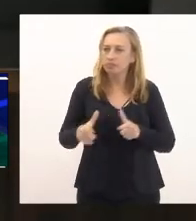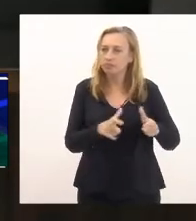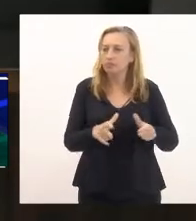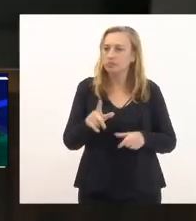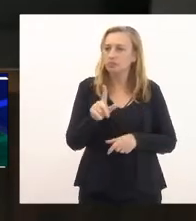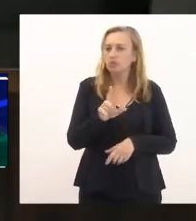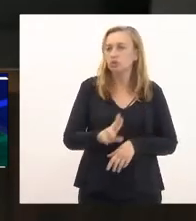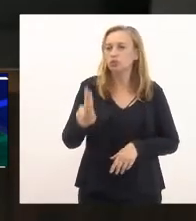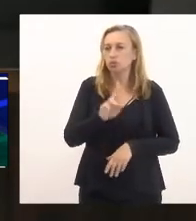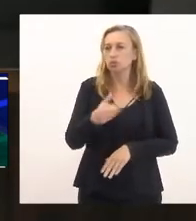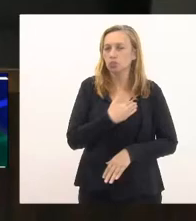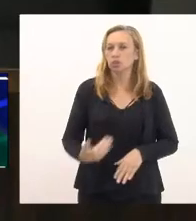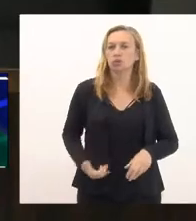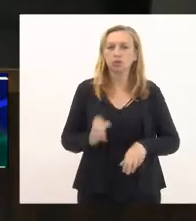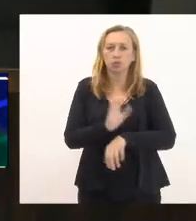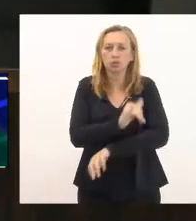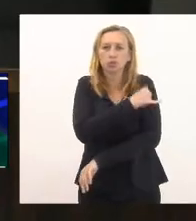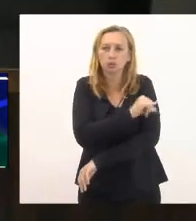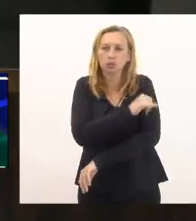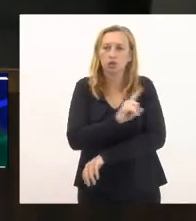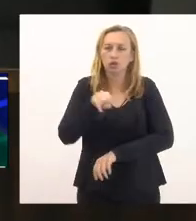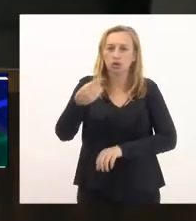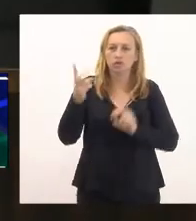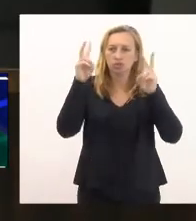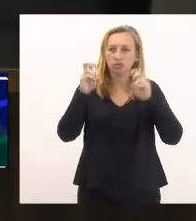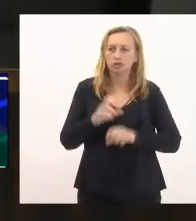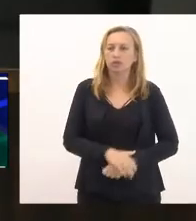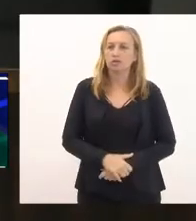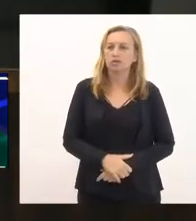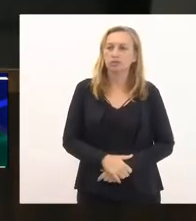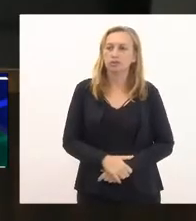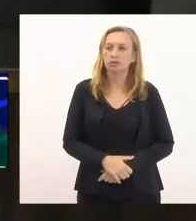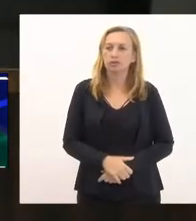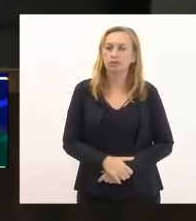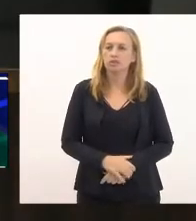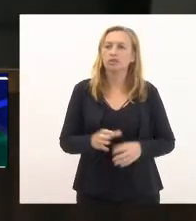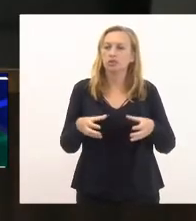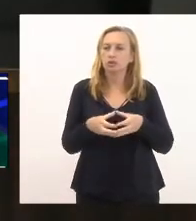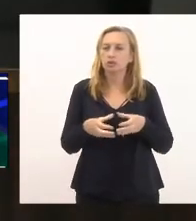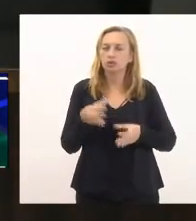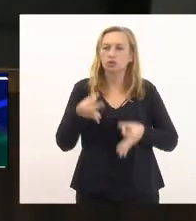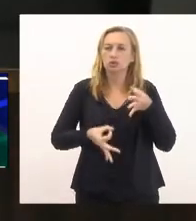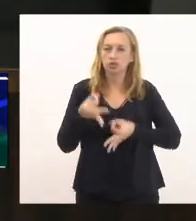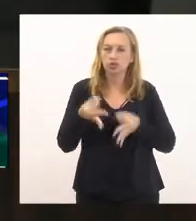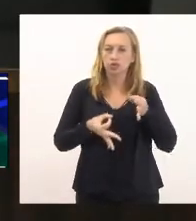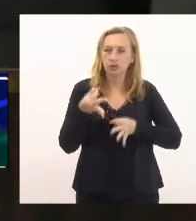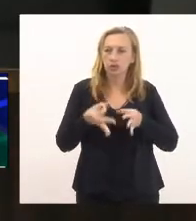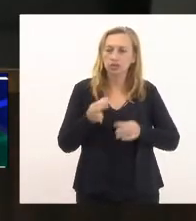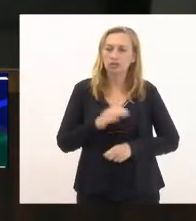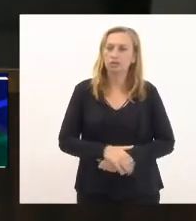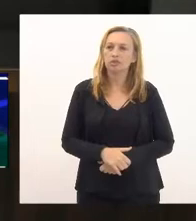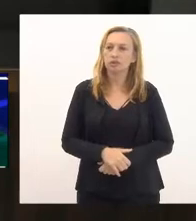uso público no âmbito do Estado do Rio de Janeiro e das outras providências. Pendente de pareceres das comissões de Constituição e Justiça,